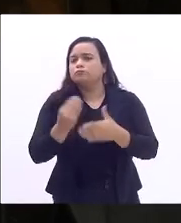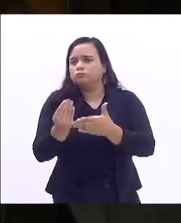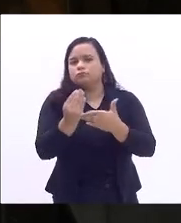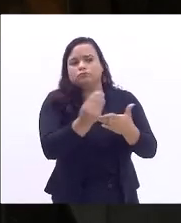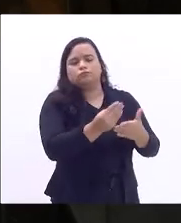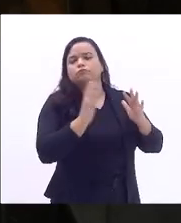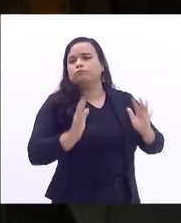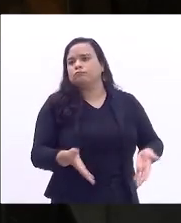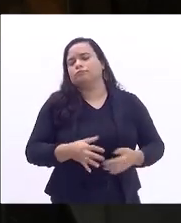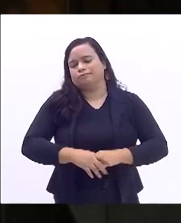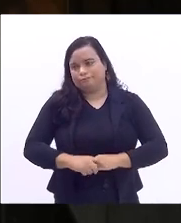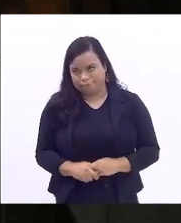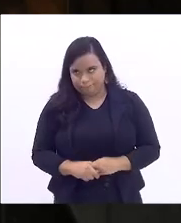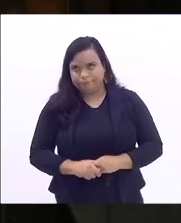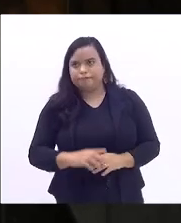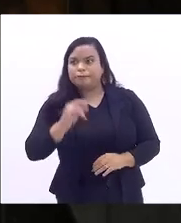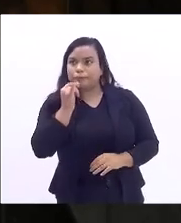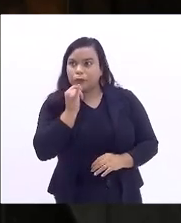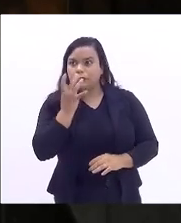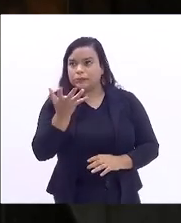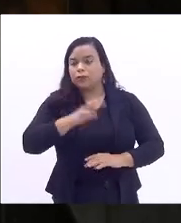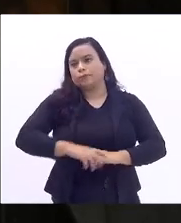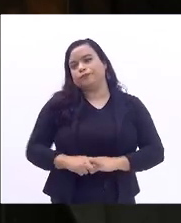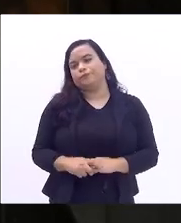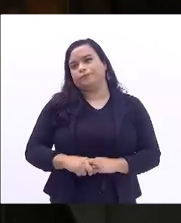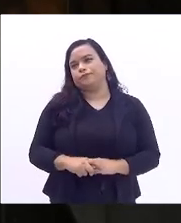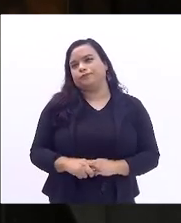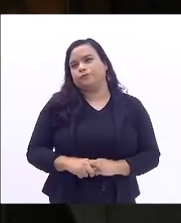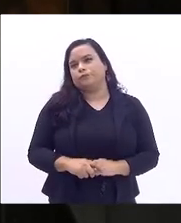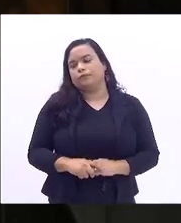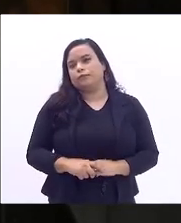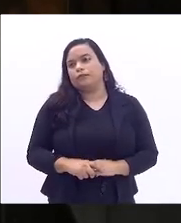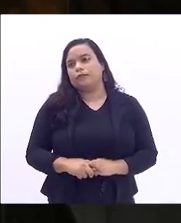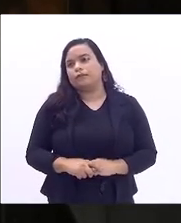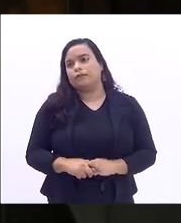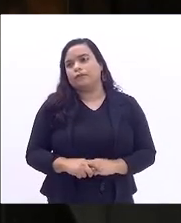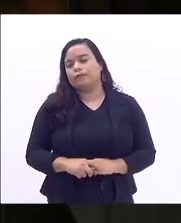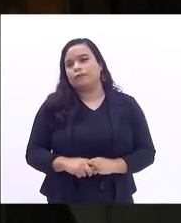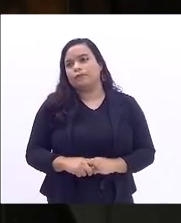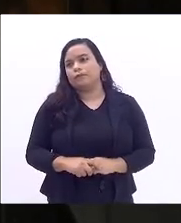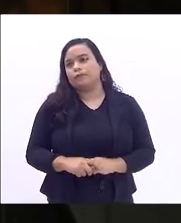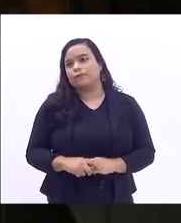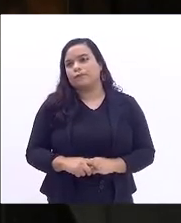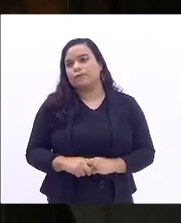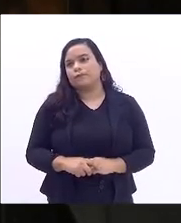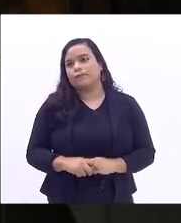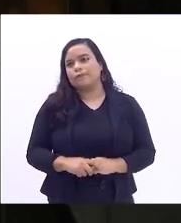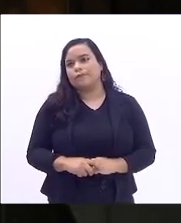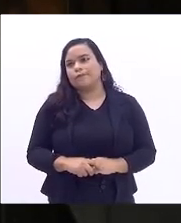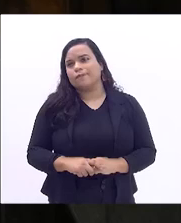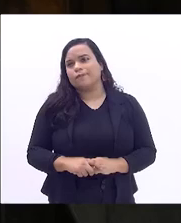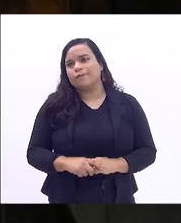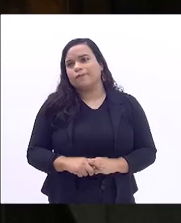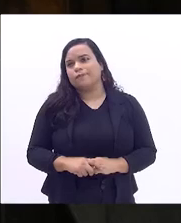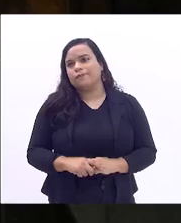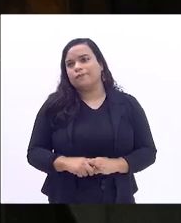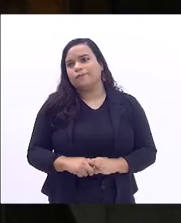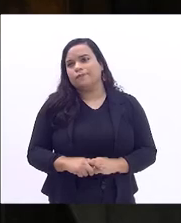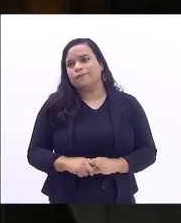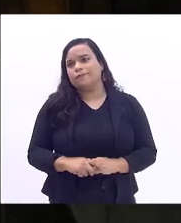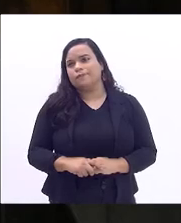exemplo e cruzar com a questão me dá Oi